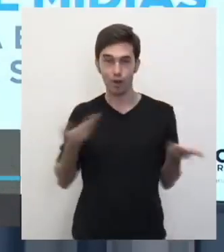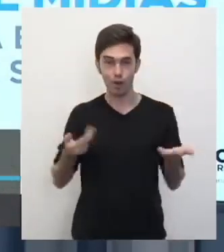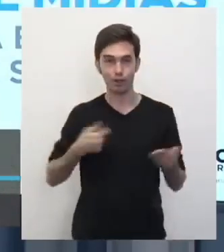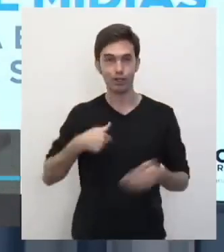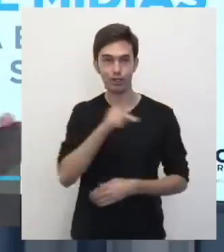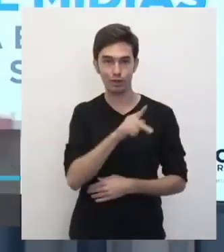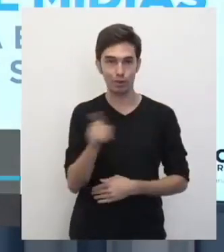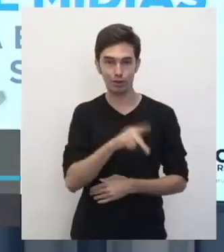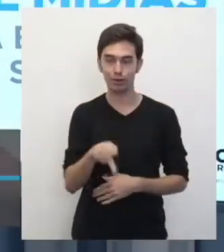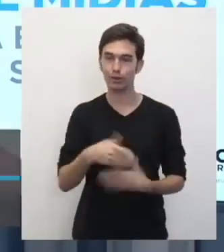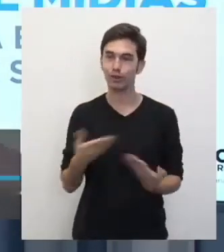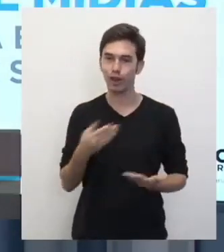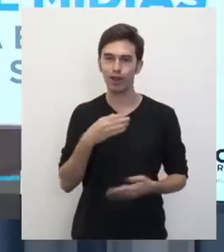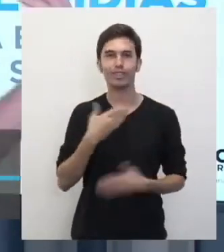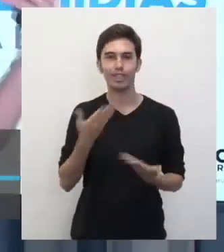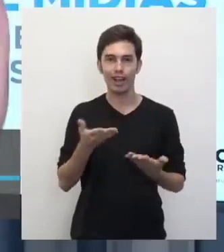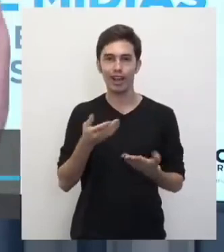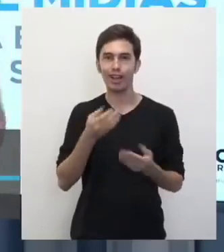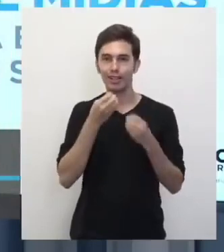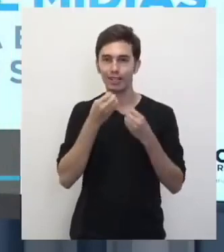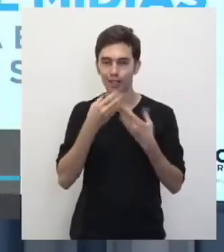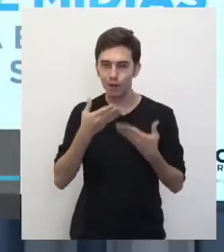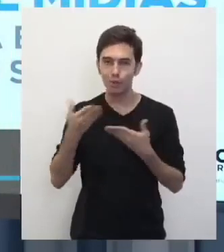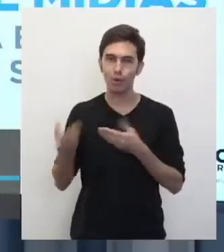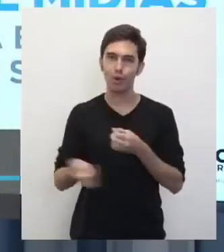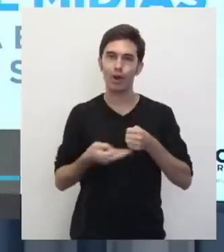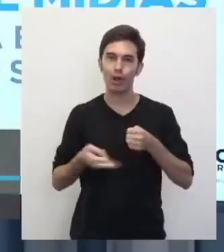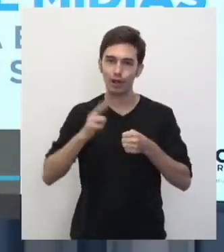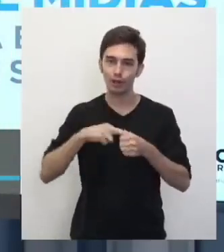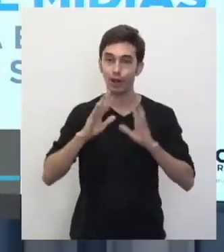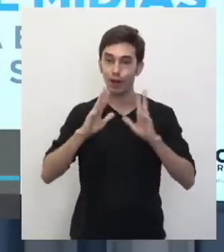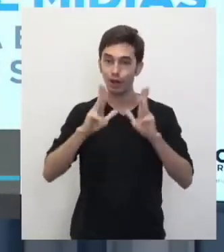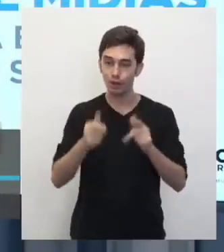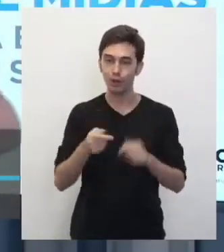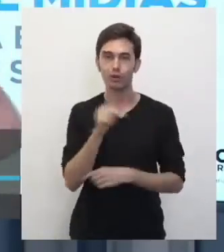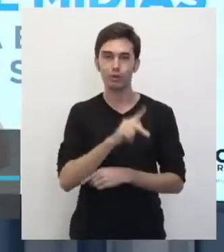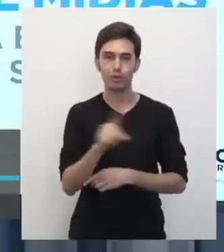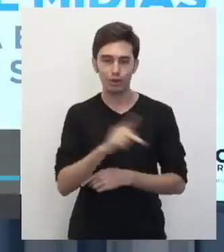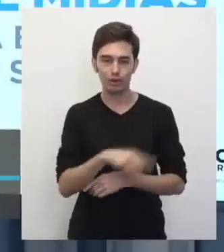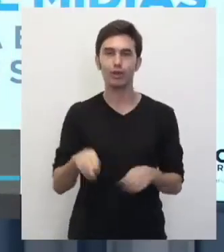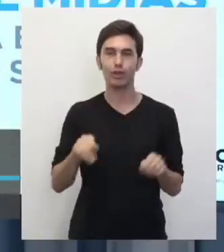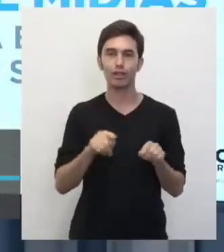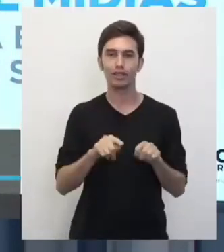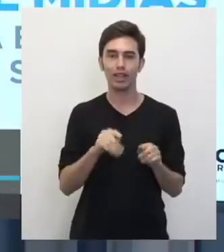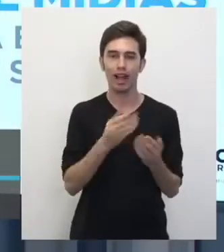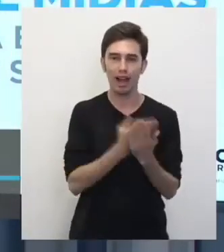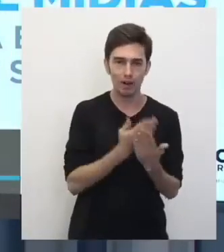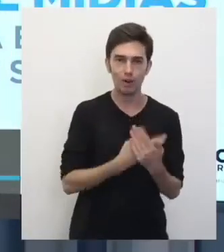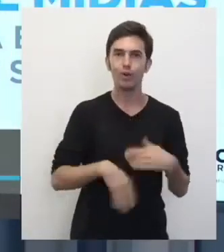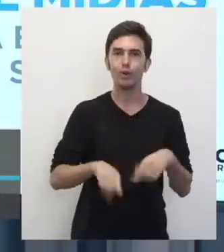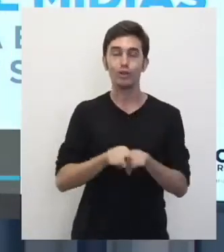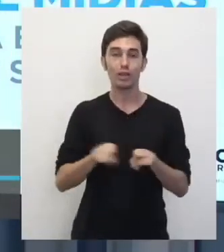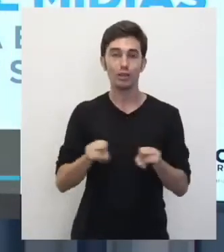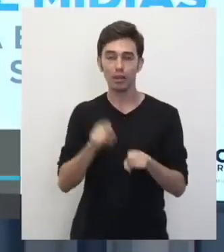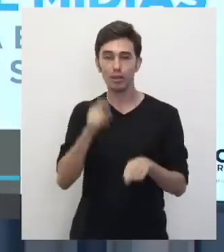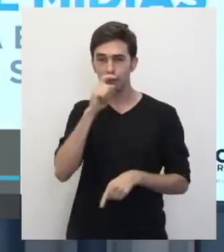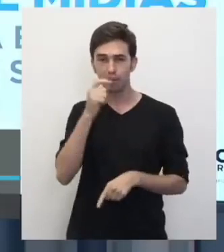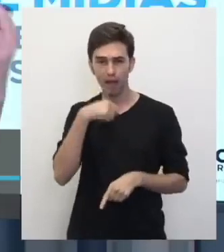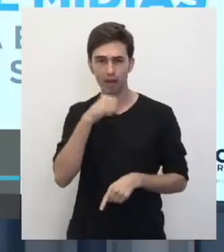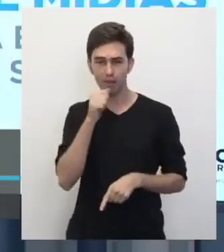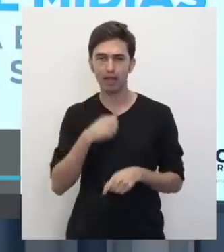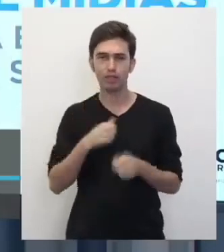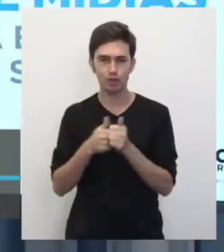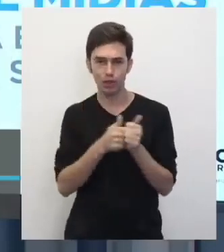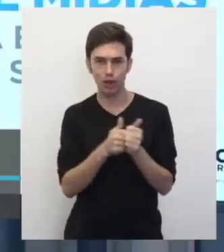já desejo a todos um bom retorno, professores, alunos, pais que acompanham sempre as aulas aí. E como a gente sempre diz,